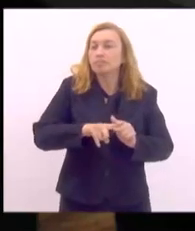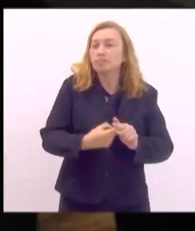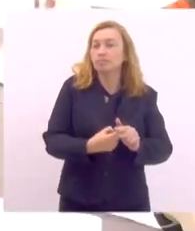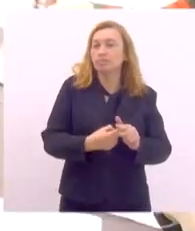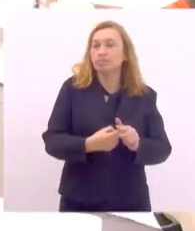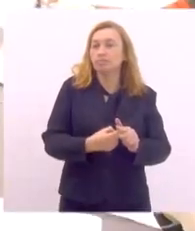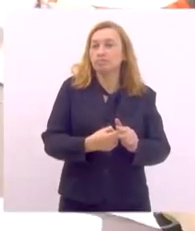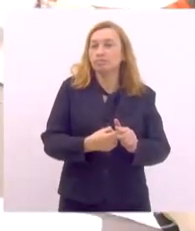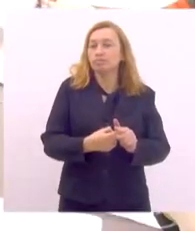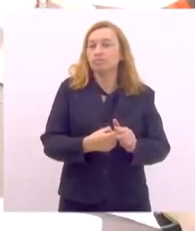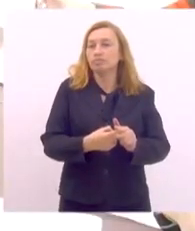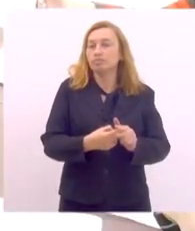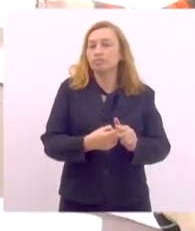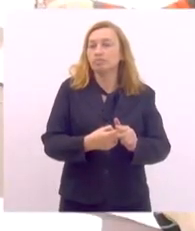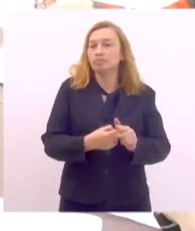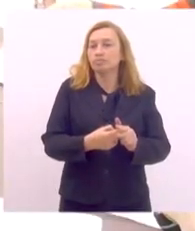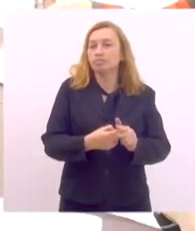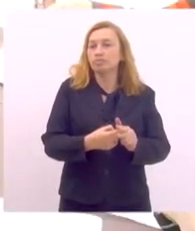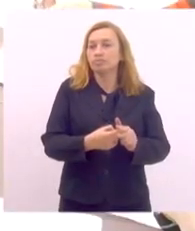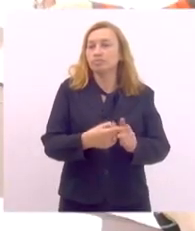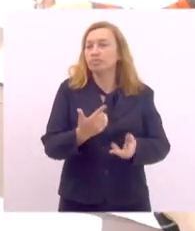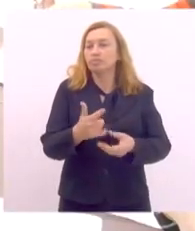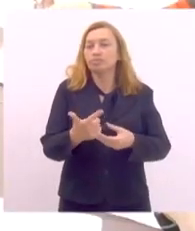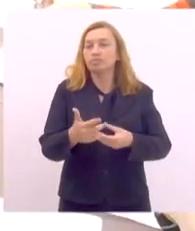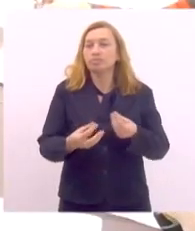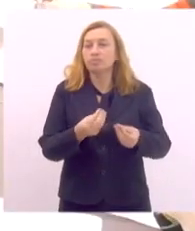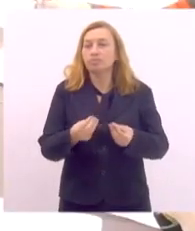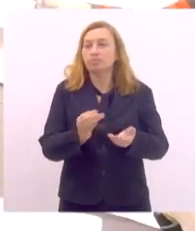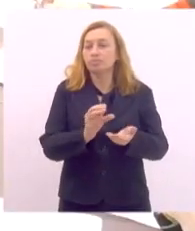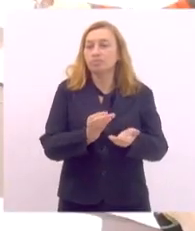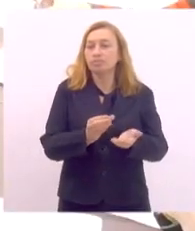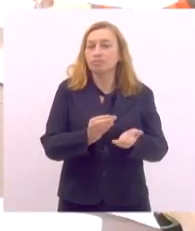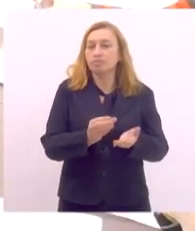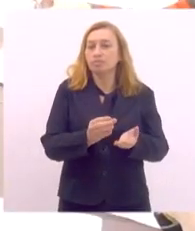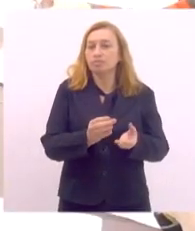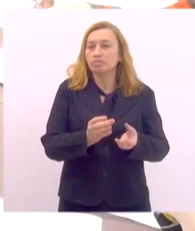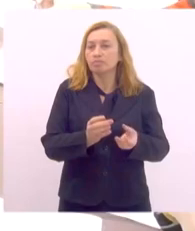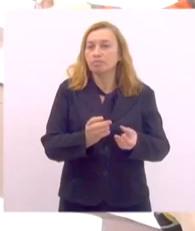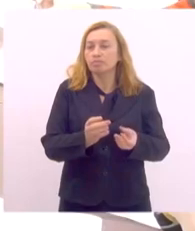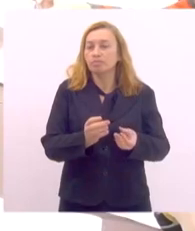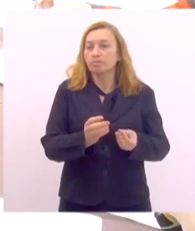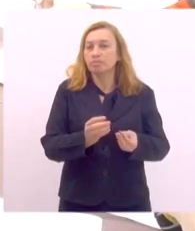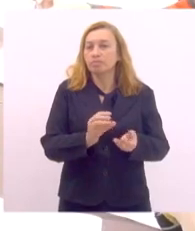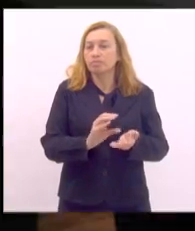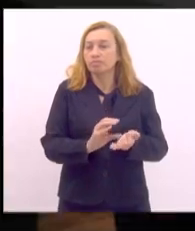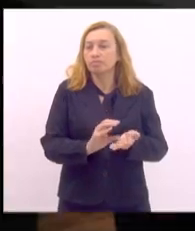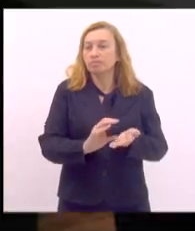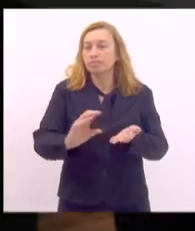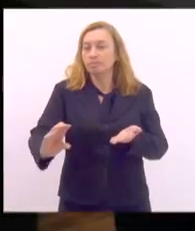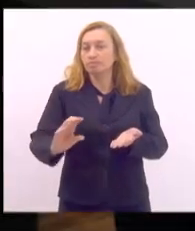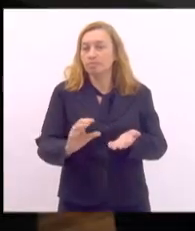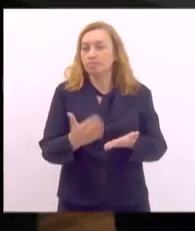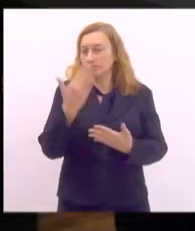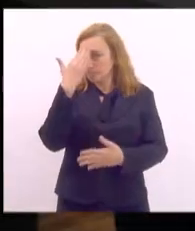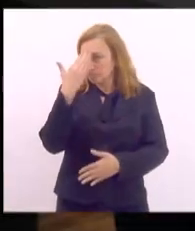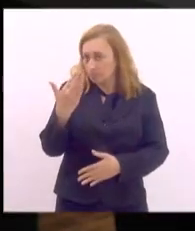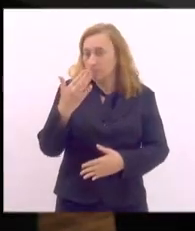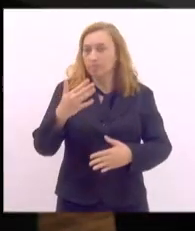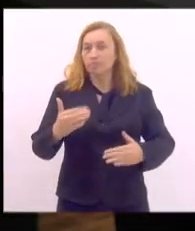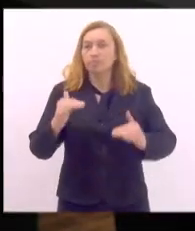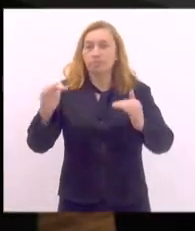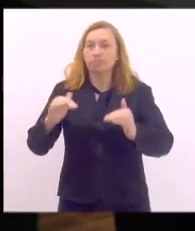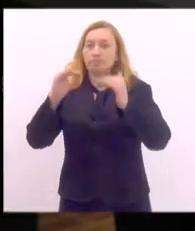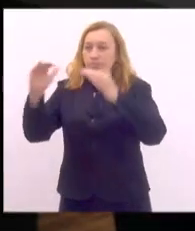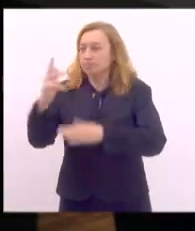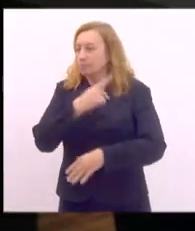é intransferível. Entendeu? E aí o Mohan está agradecendo a Vossa Excelência. Então vamos manter aqui